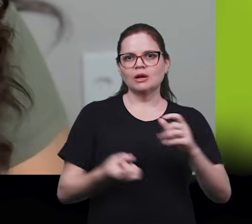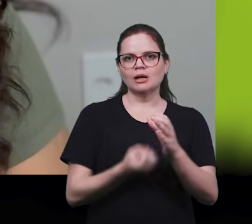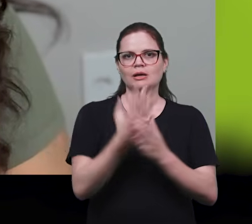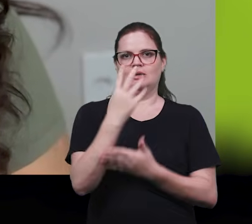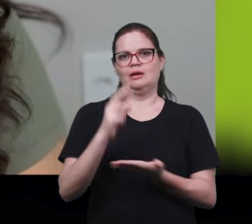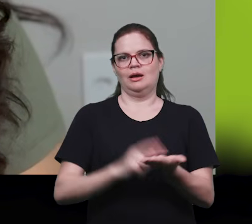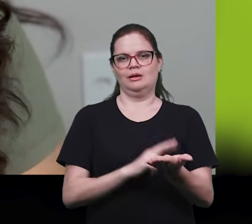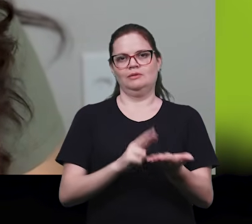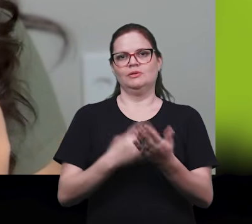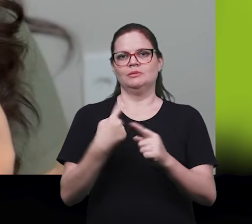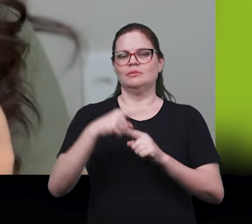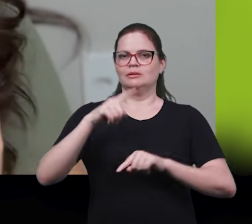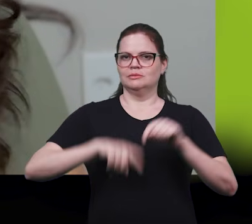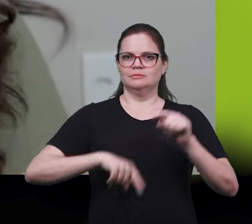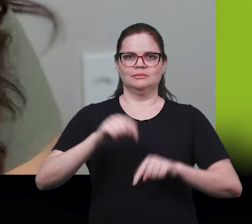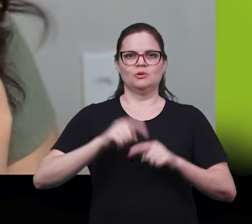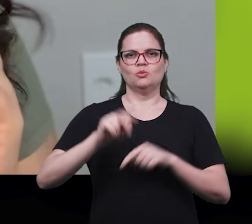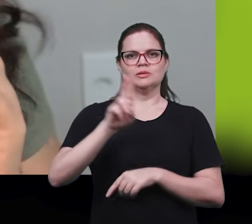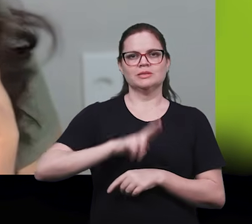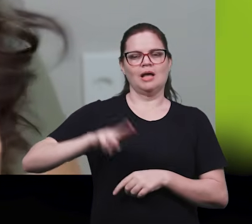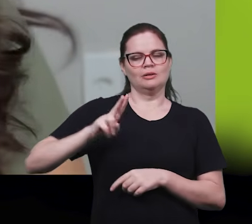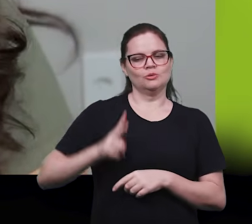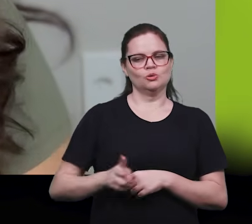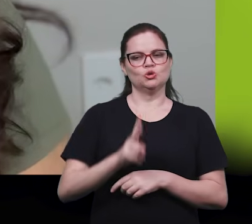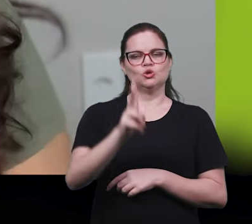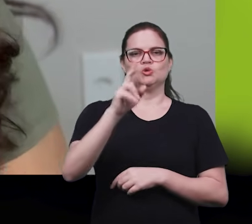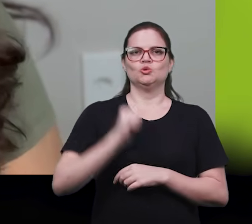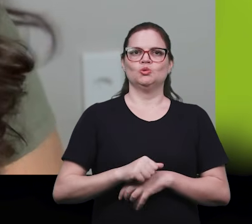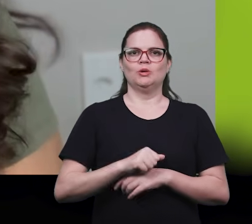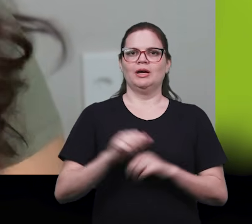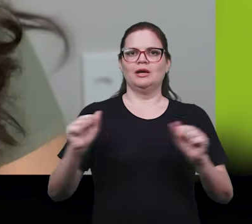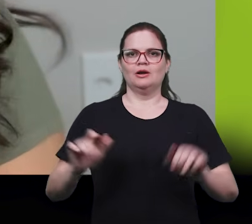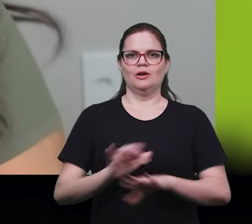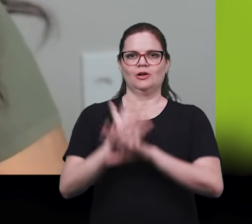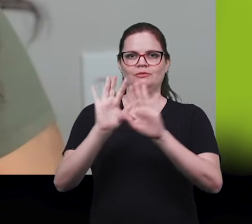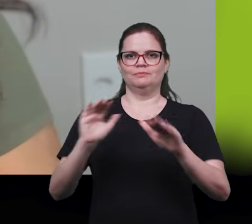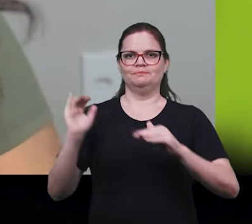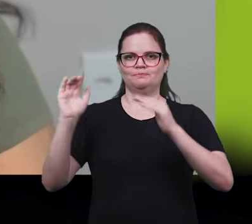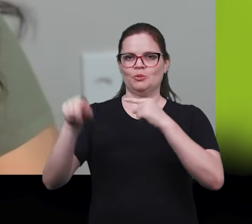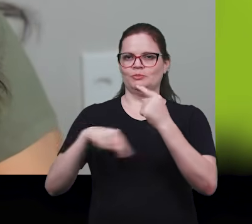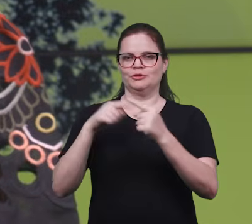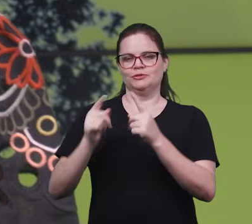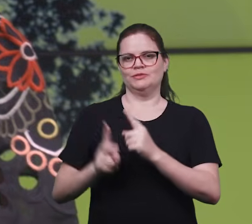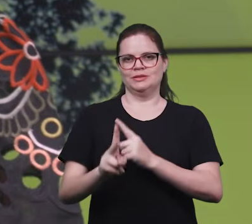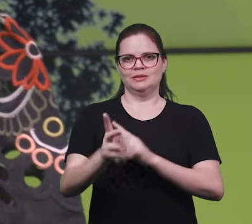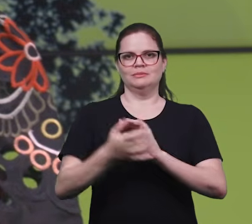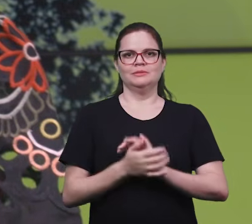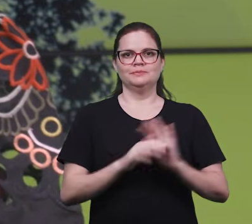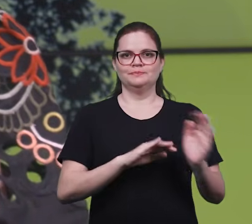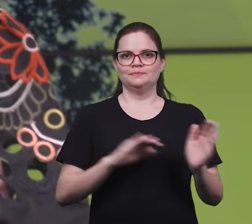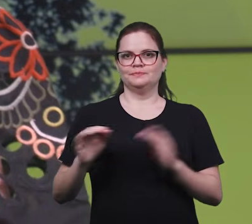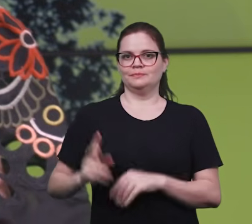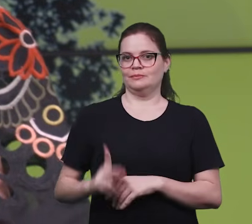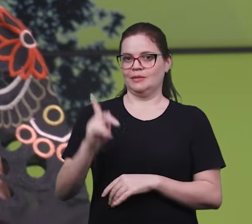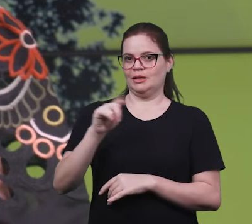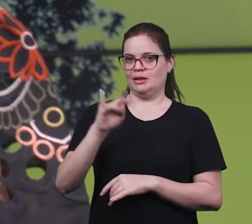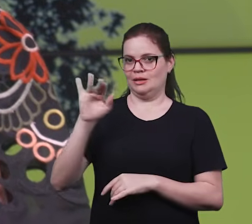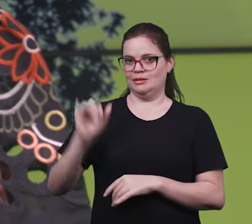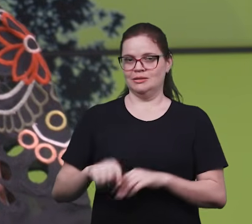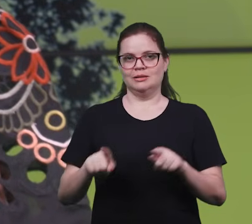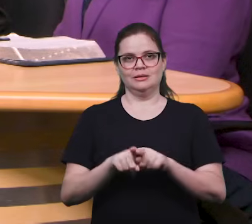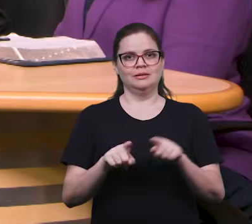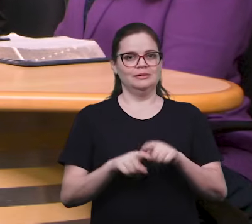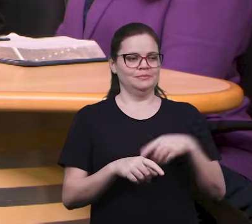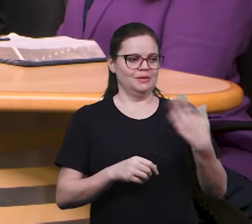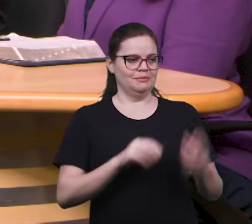esse recurso, ele continue e que seja para a honra e glória do nome do nosso Senhor. Kézia, Bianca, uma bênção,